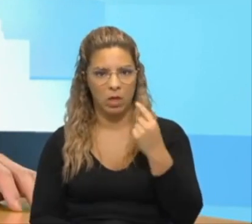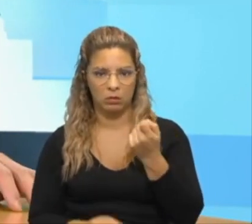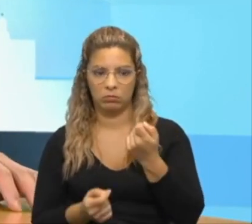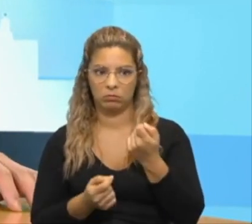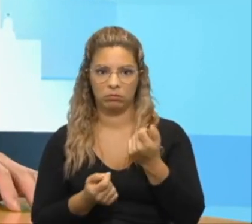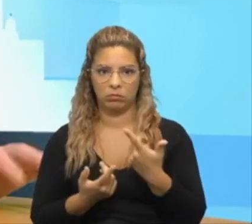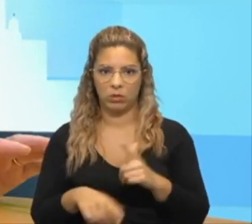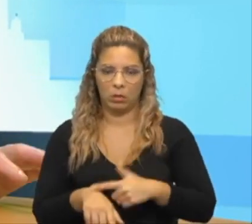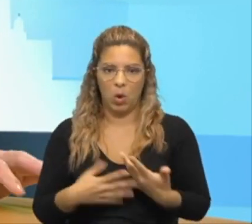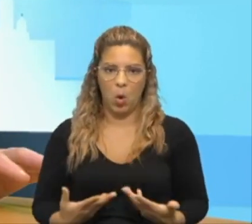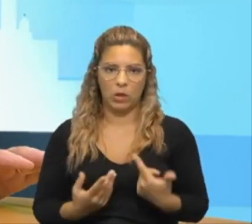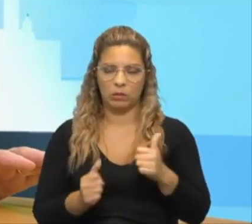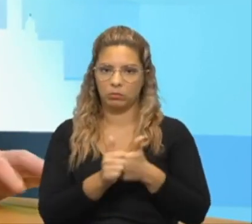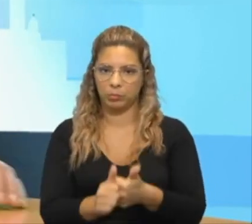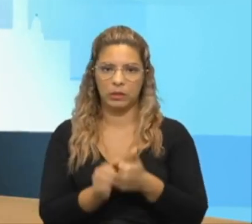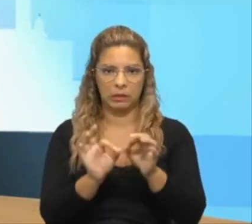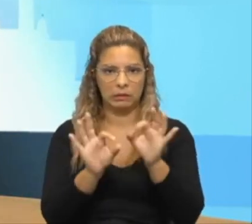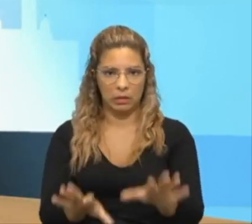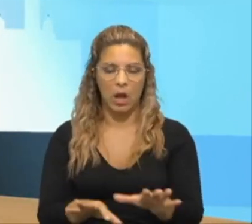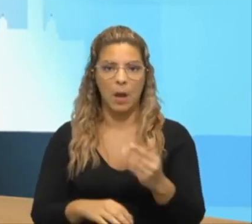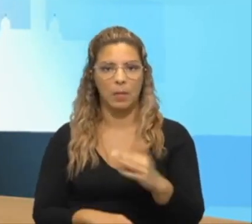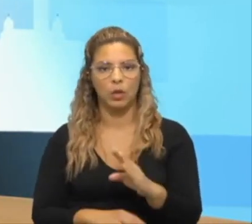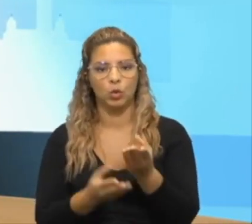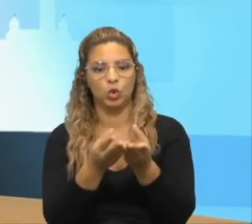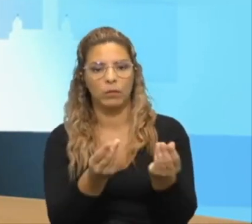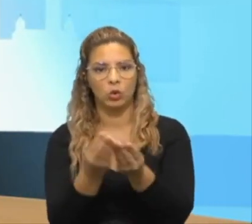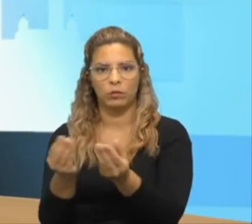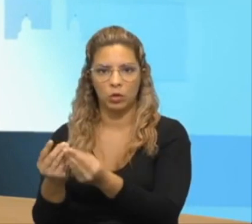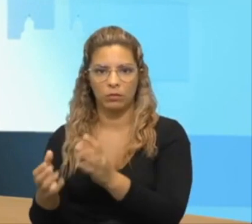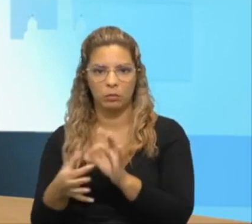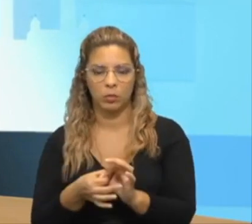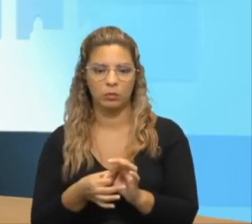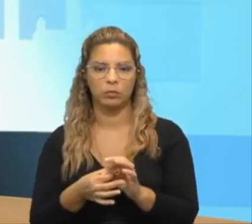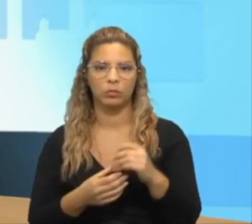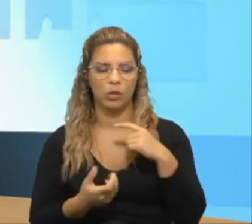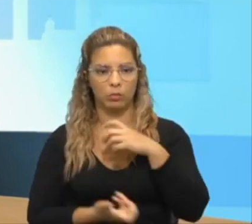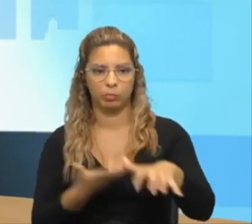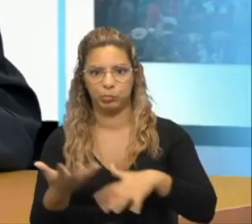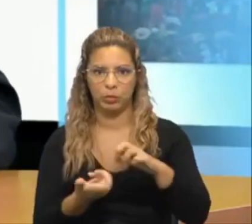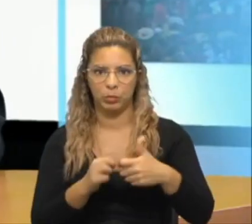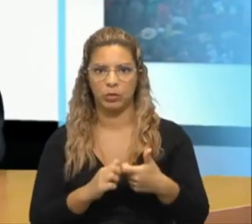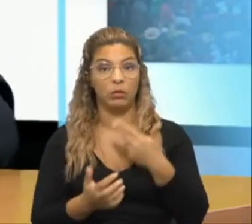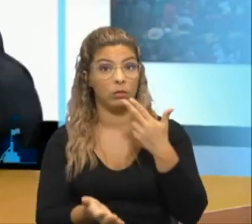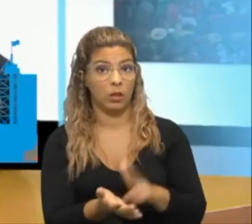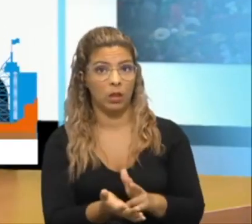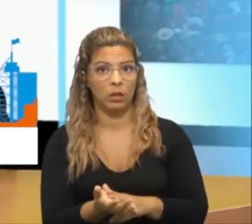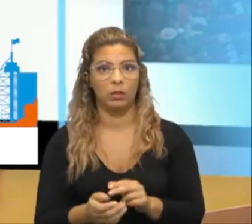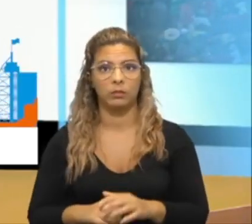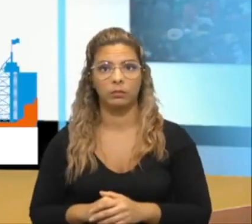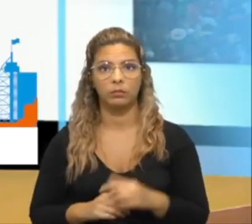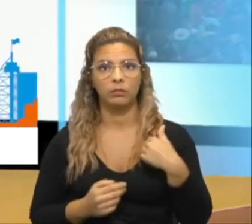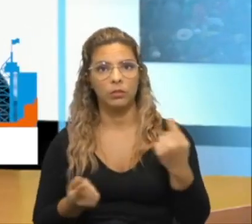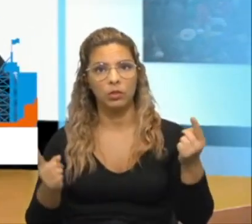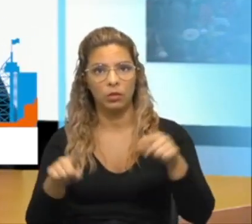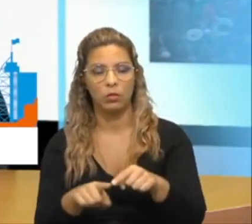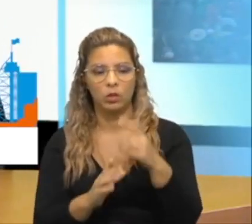imensa e que estejam ali as soluções para muitos dos conflitos que nós vivemos. Sim, é verdade. E ao voltar a este discurso até